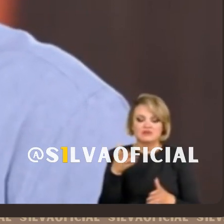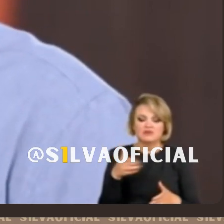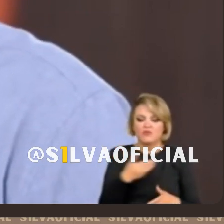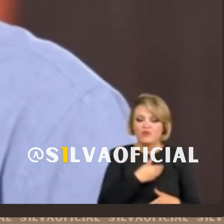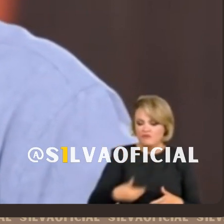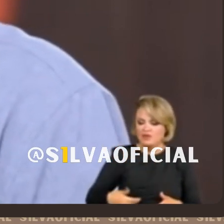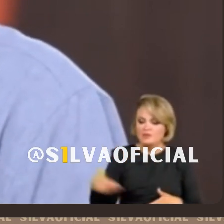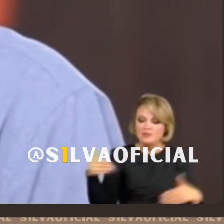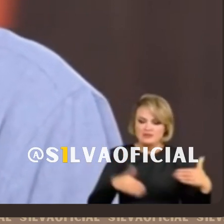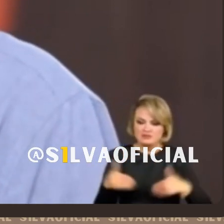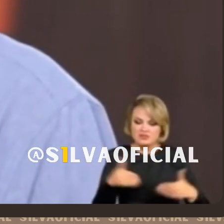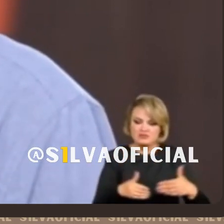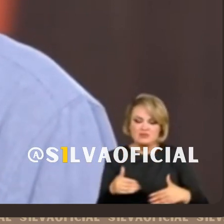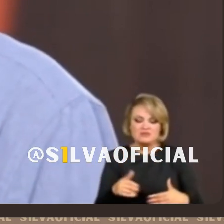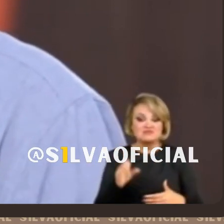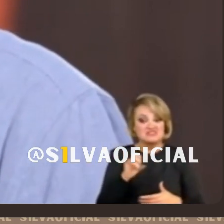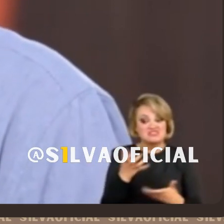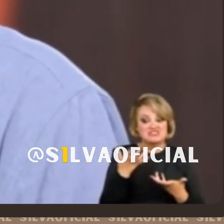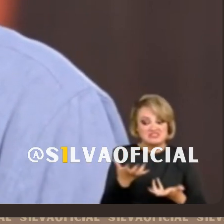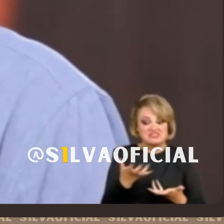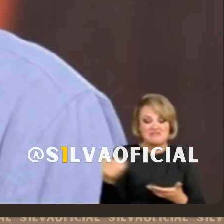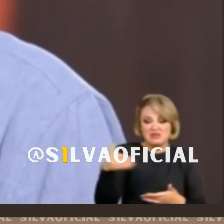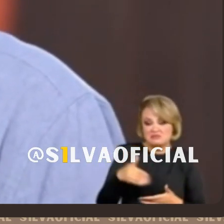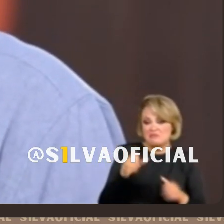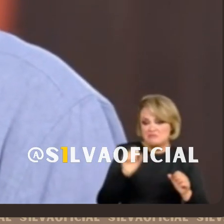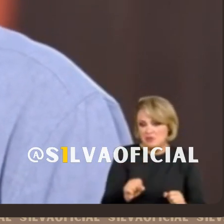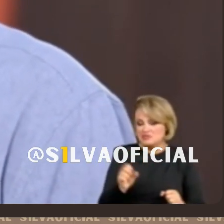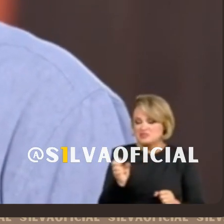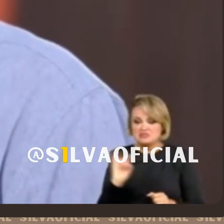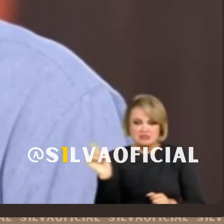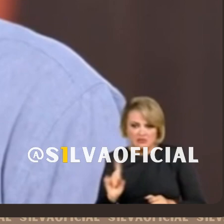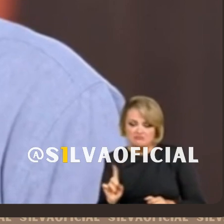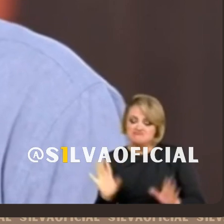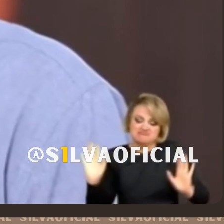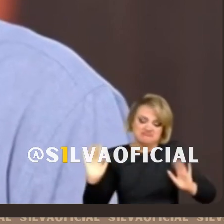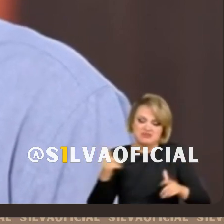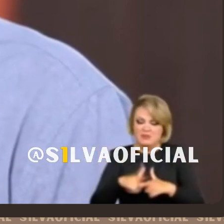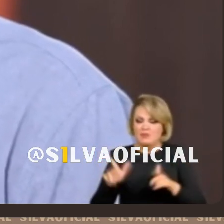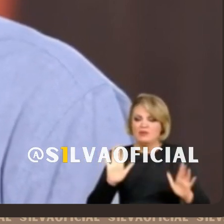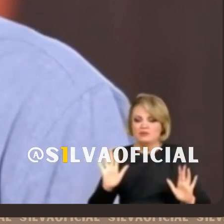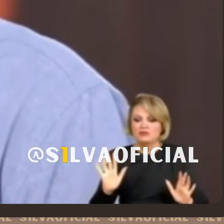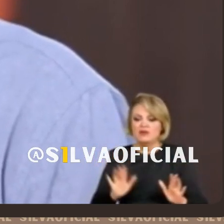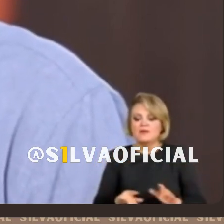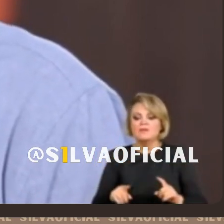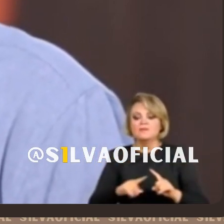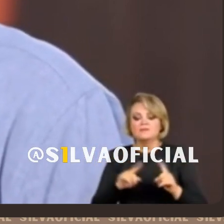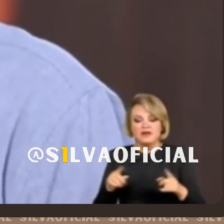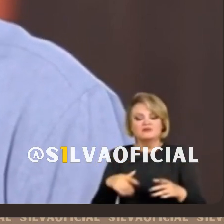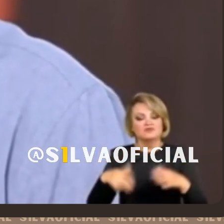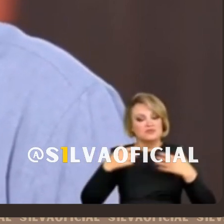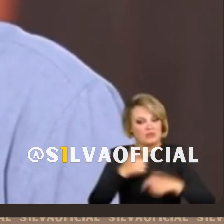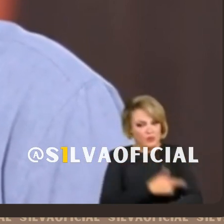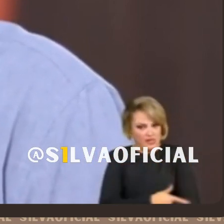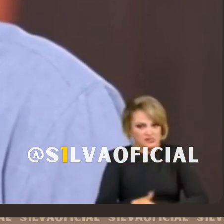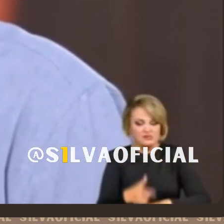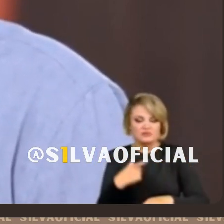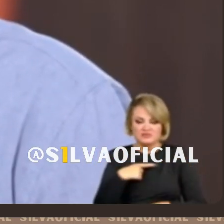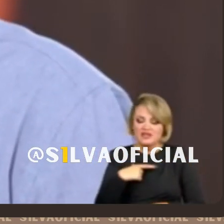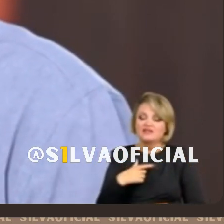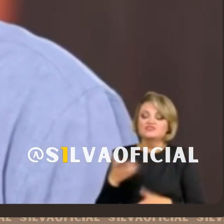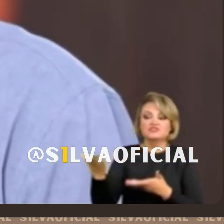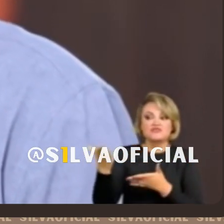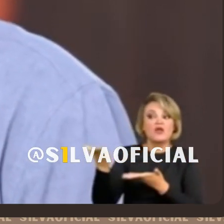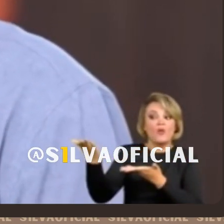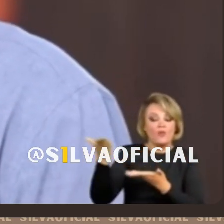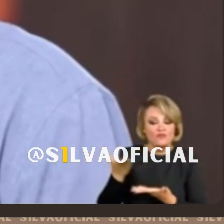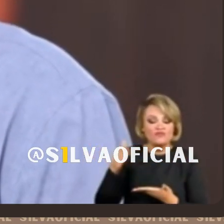quiser participar, a gente fará o ato do mesmo jeito, mas como nós somos civilizados, nós vamos fazer e vamos convocar o governador, porque é importante ele estar,